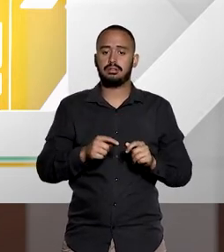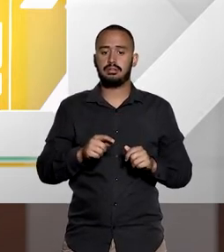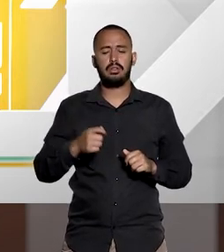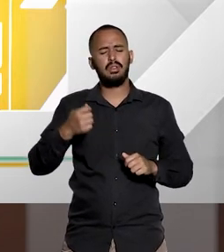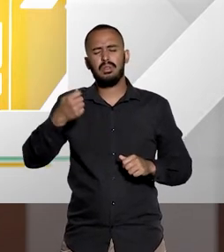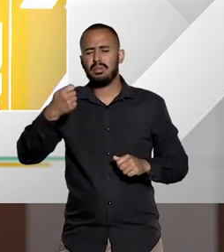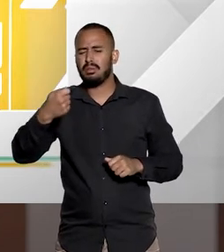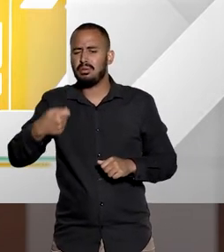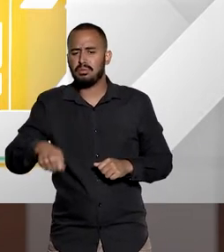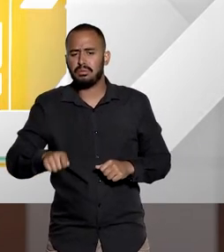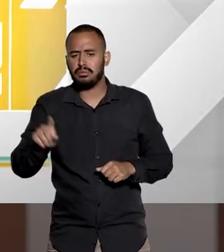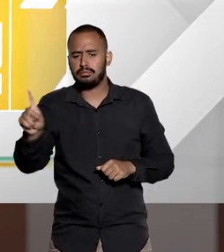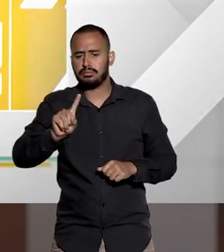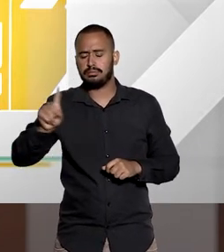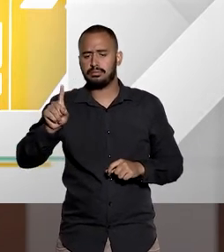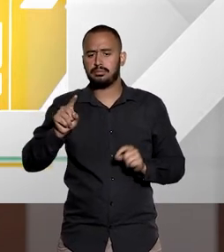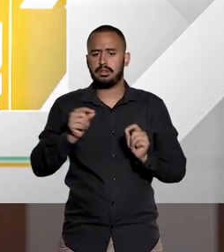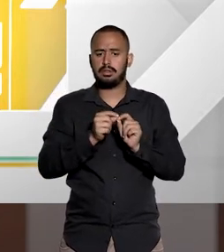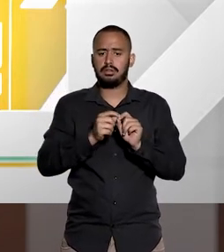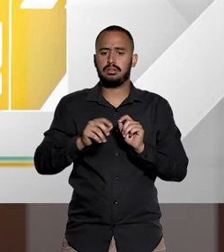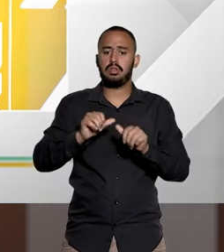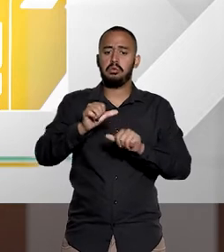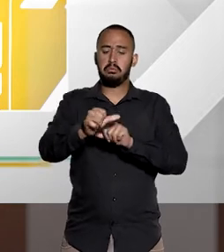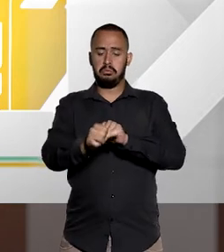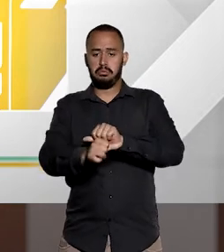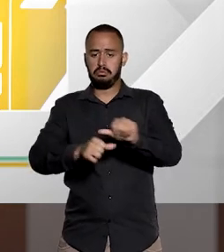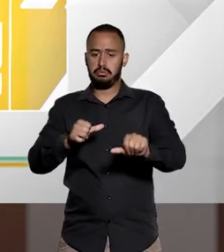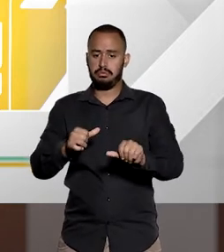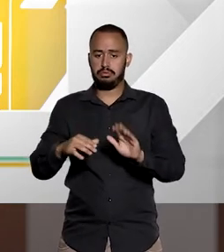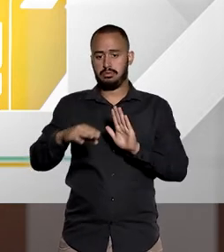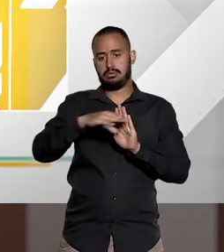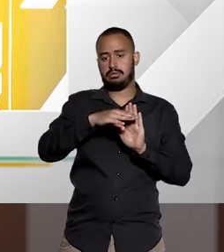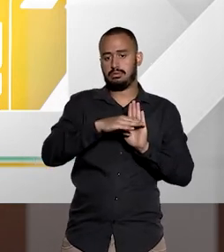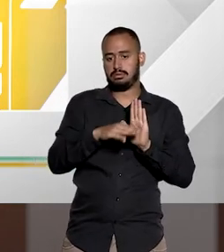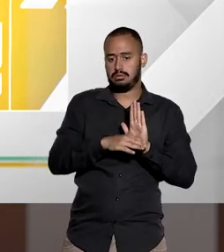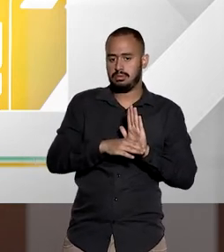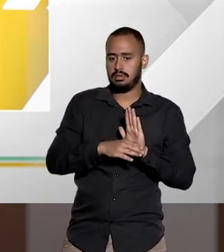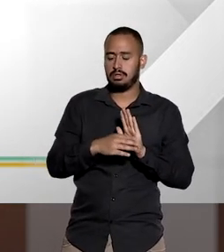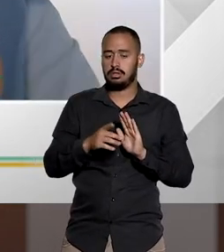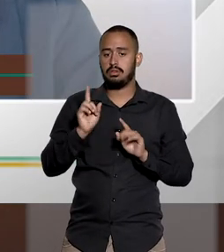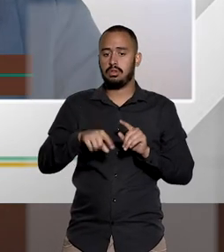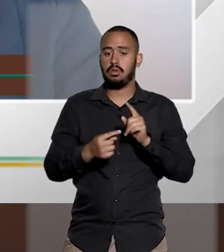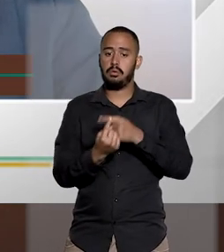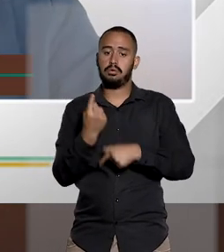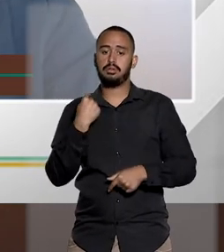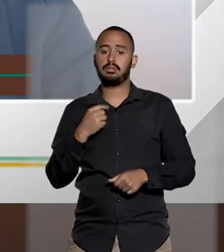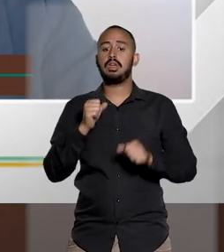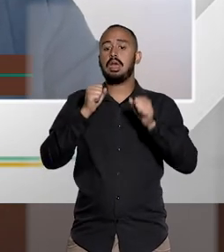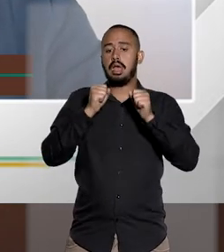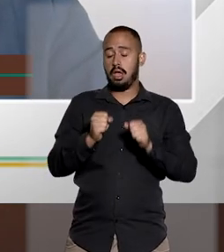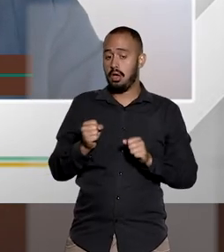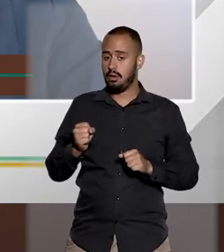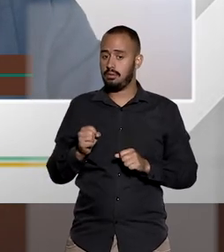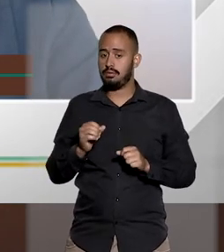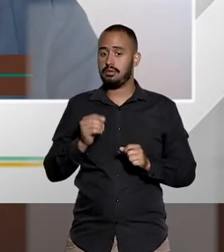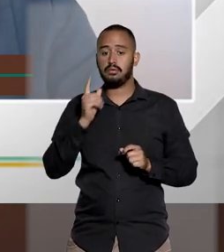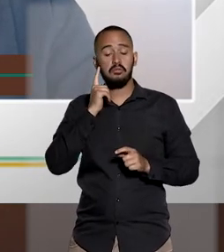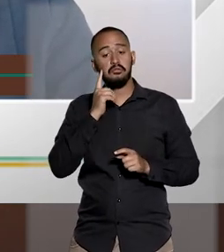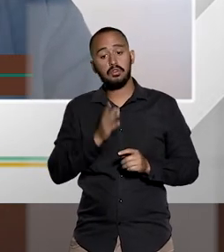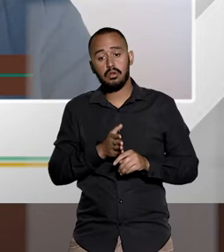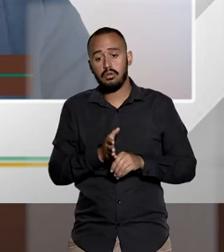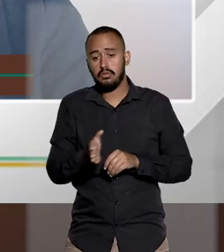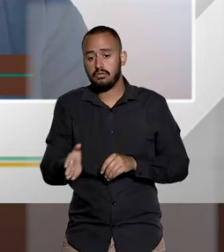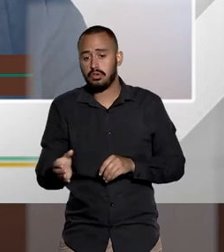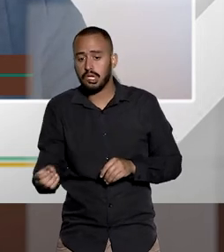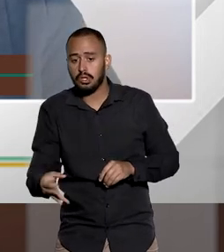Não há necessidade de fazer essa alteração, não há necessidade da previsão anterior. Há a possibilidade da via do